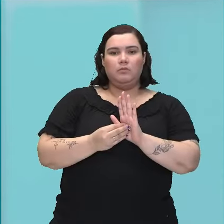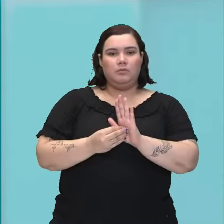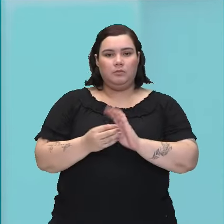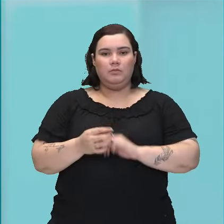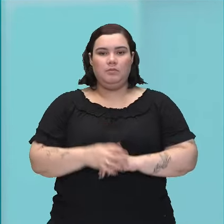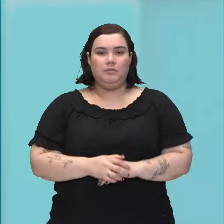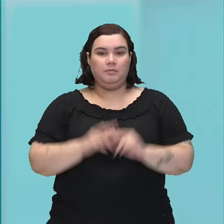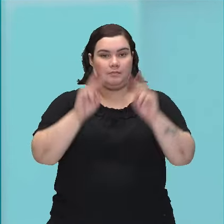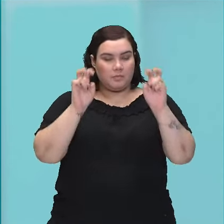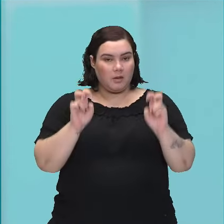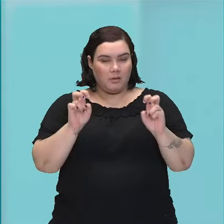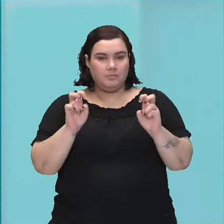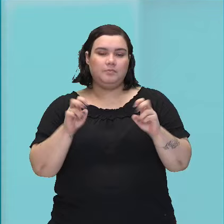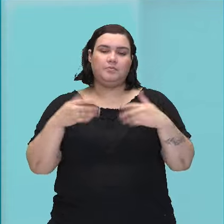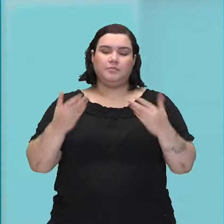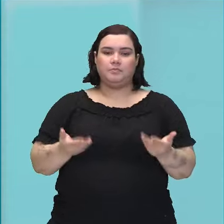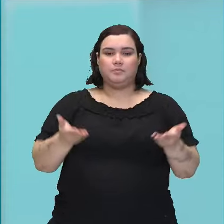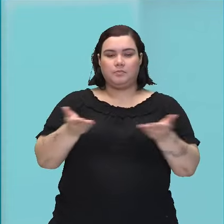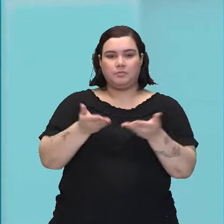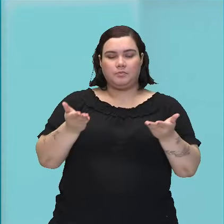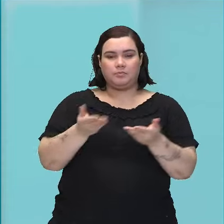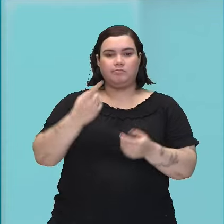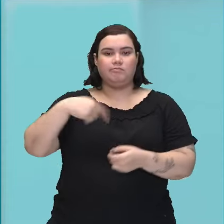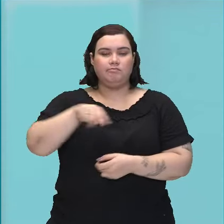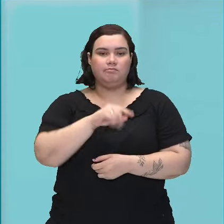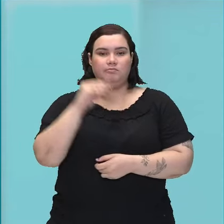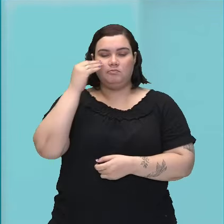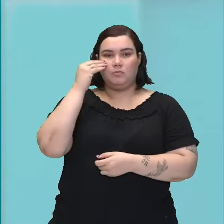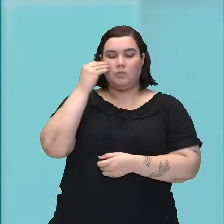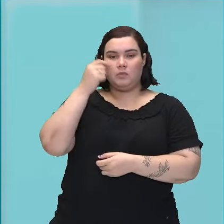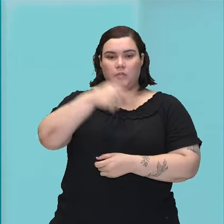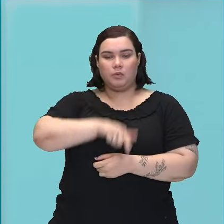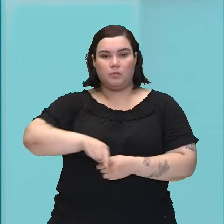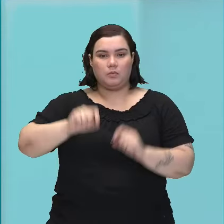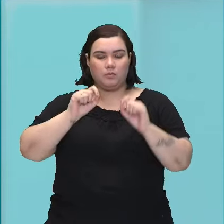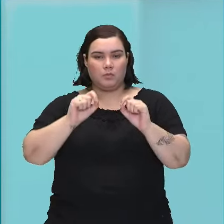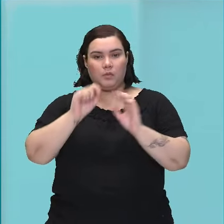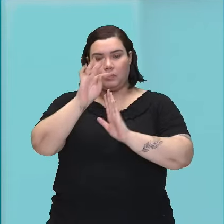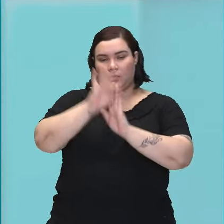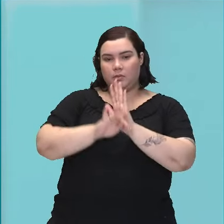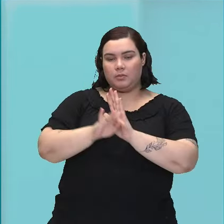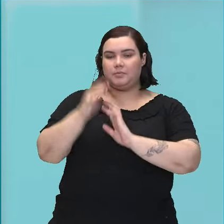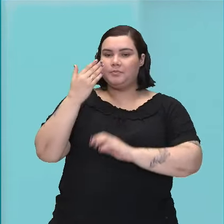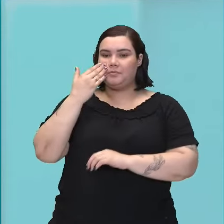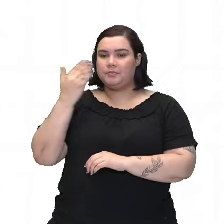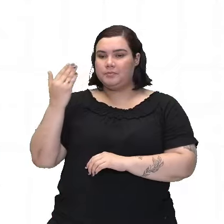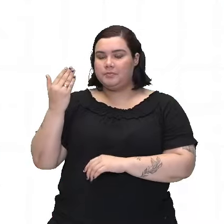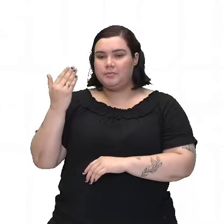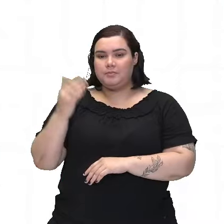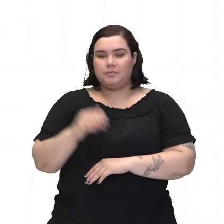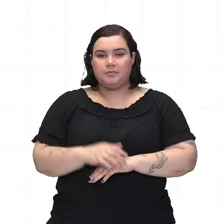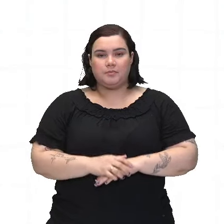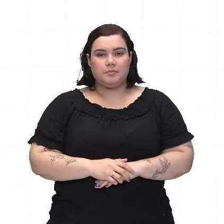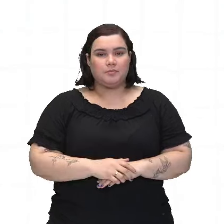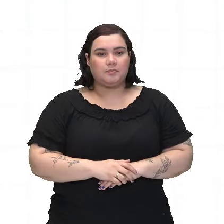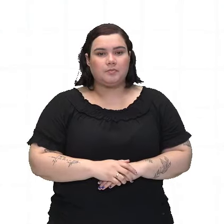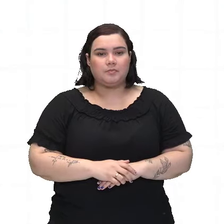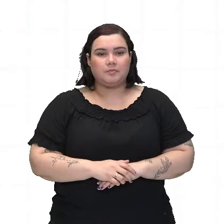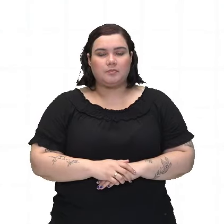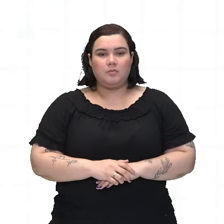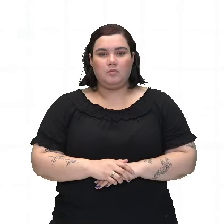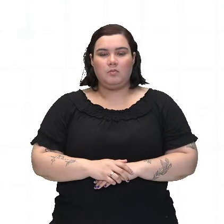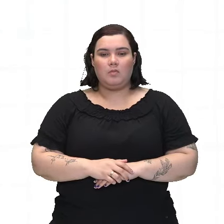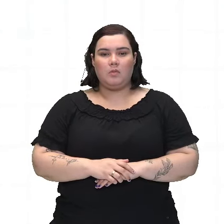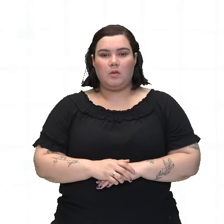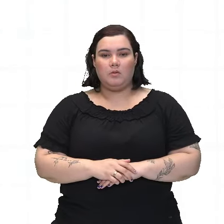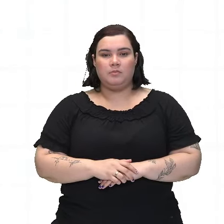este assunto, eu quero que vocês acompanhem novamente o texto. Observem aí na tela. Pois